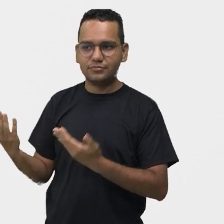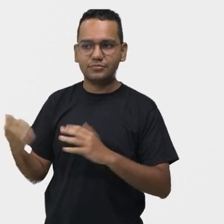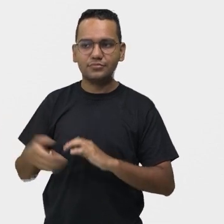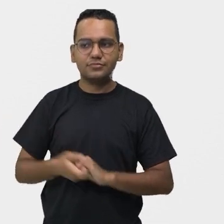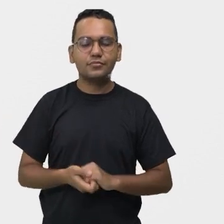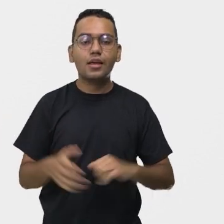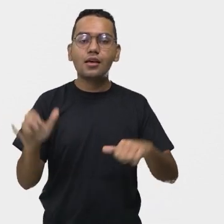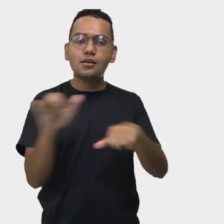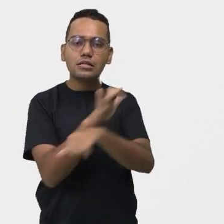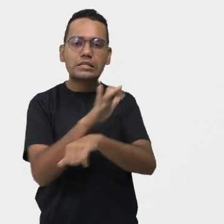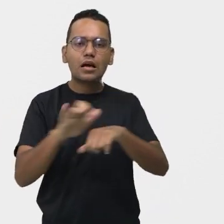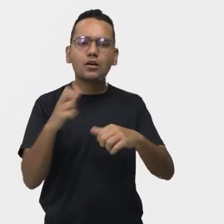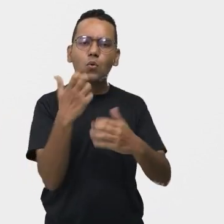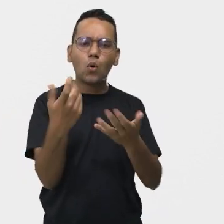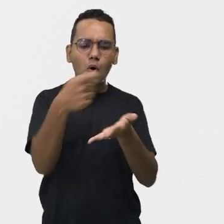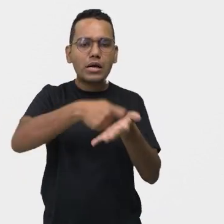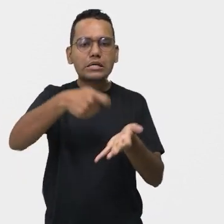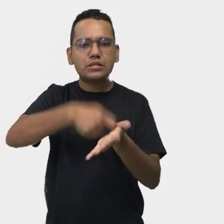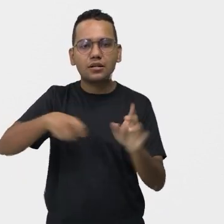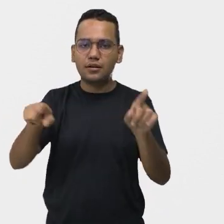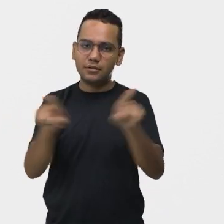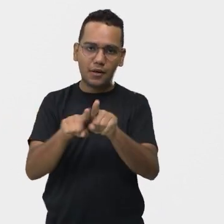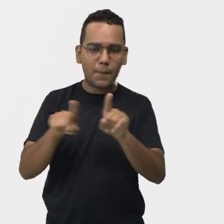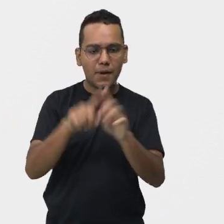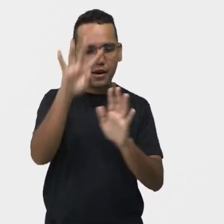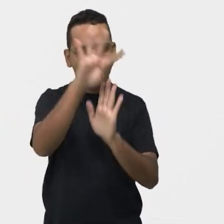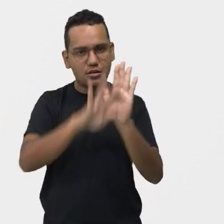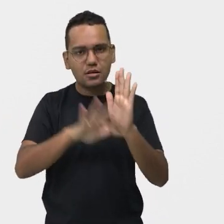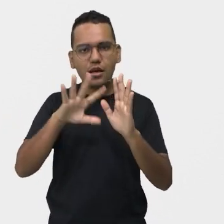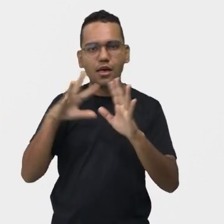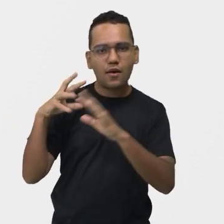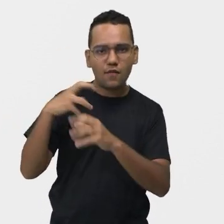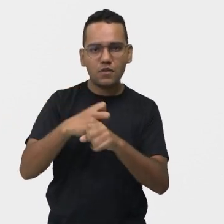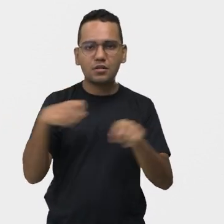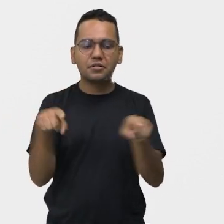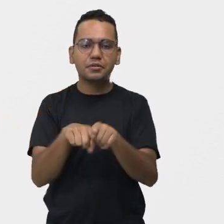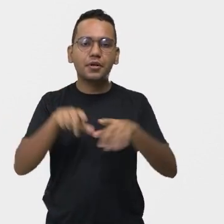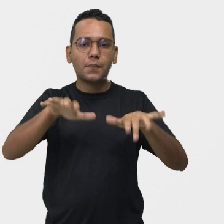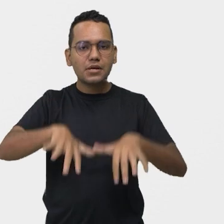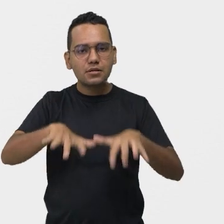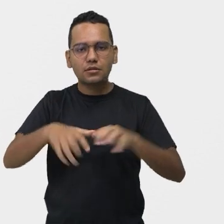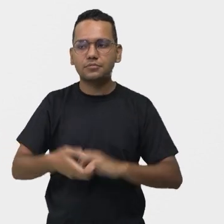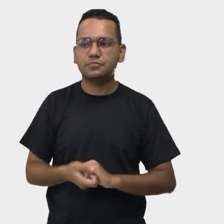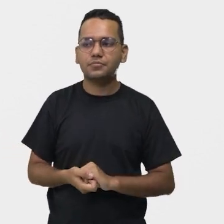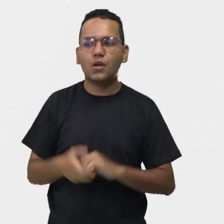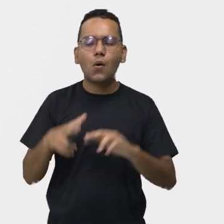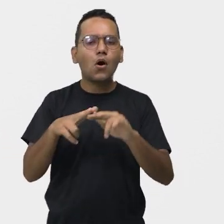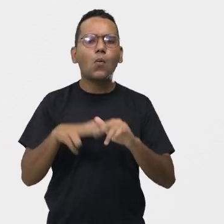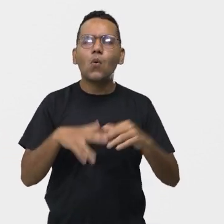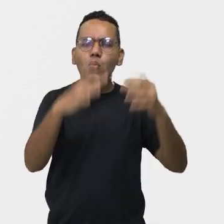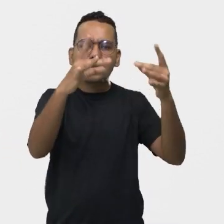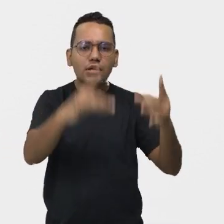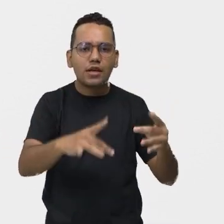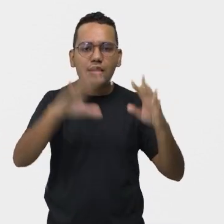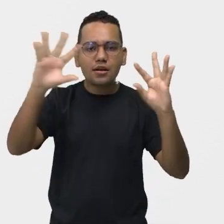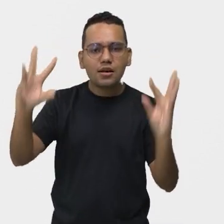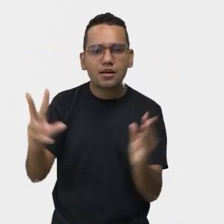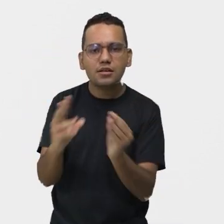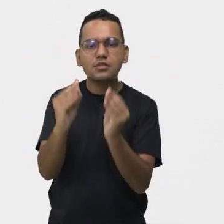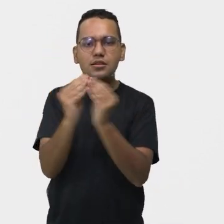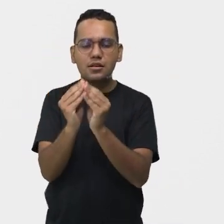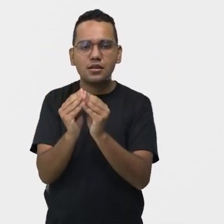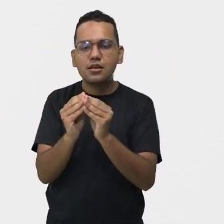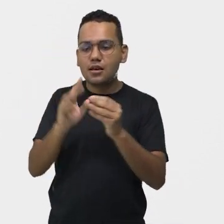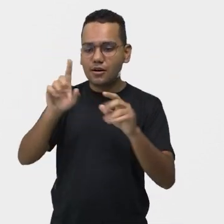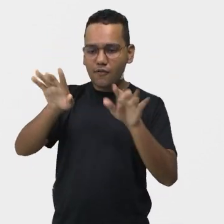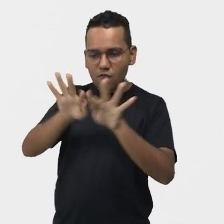de escrita, textualização, revisão e edição. Especificamente, vamos estudar resumos,